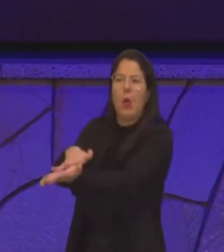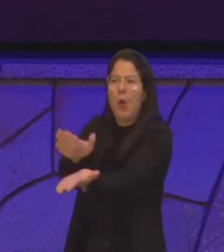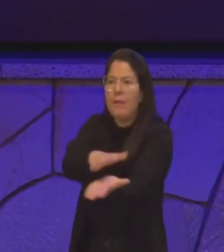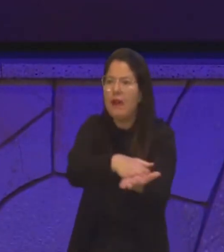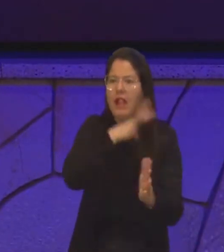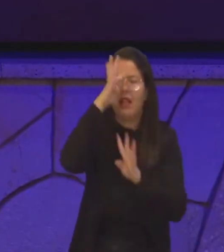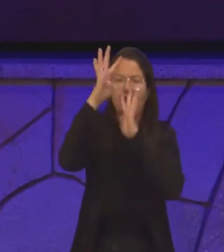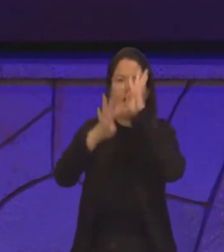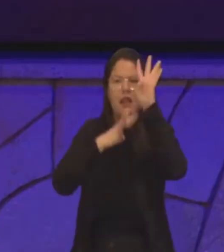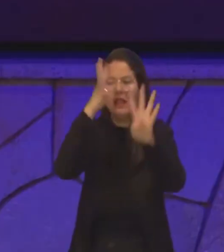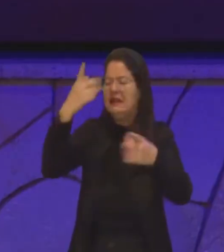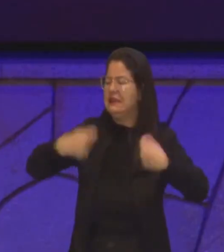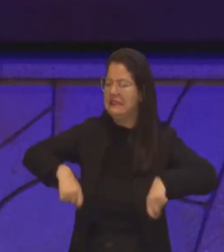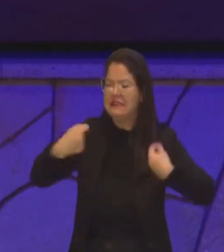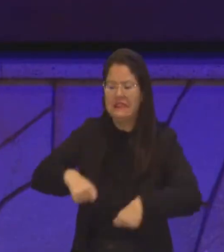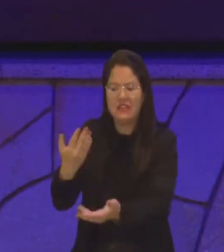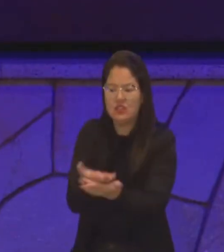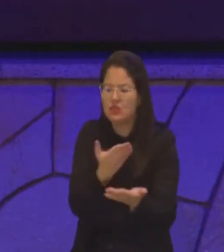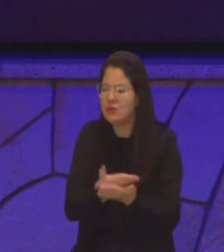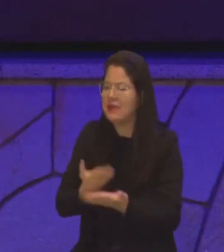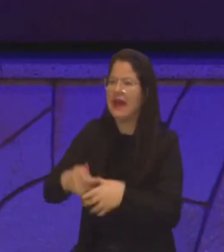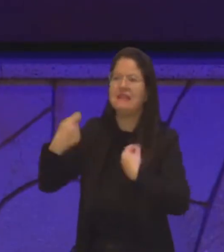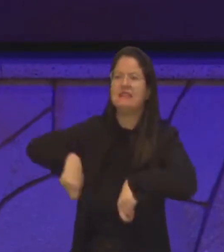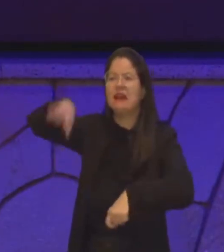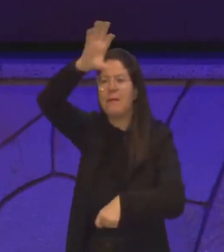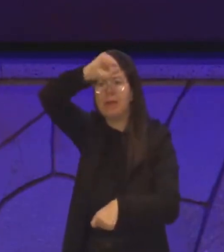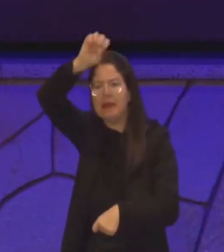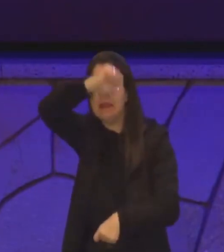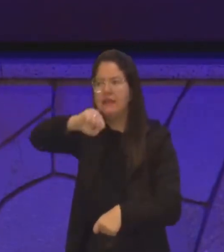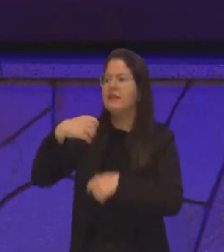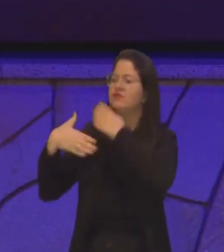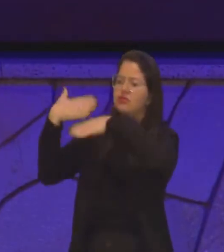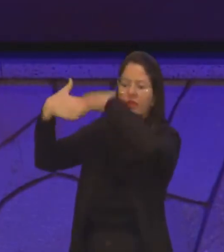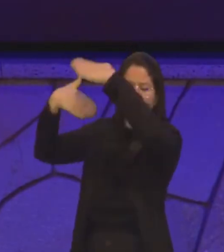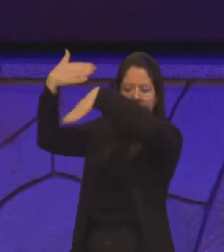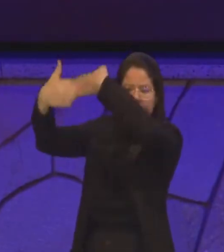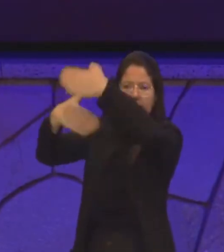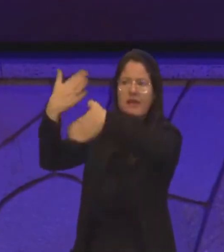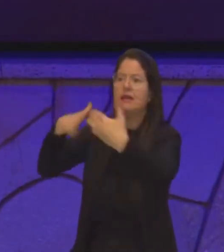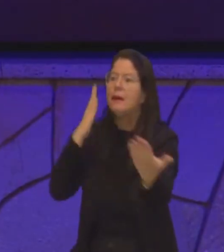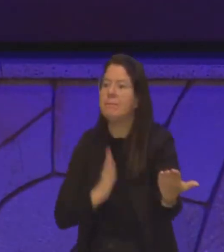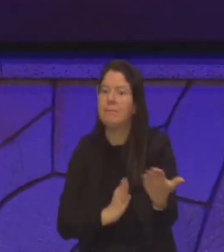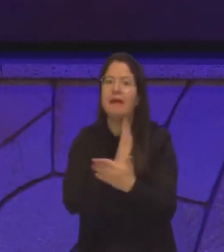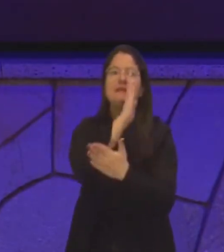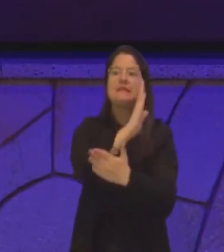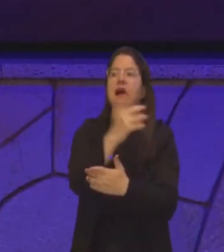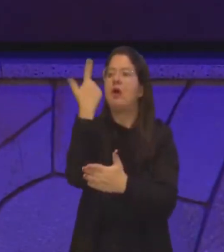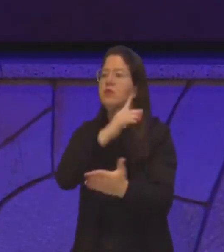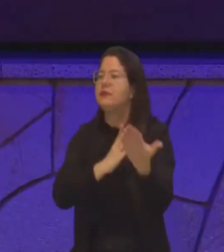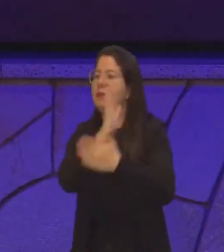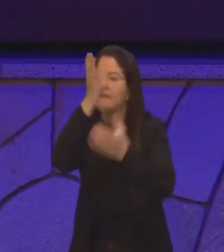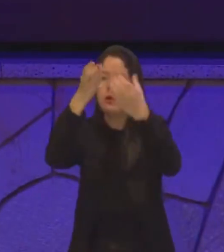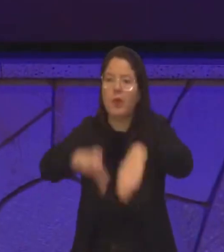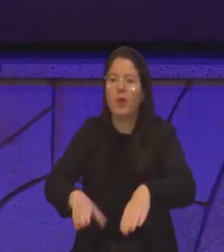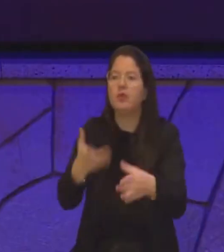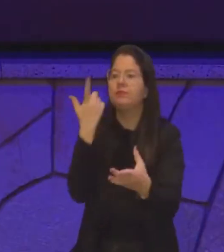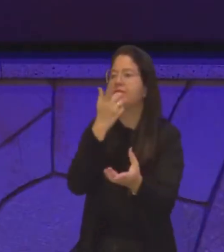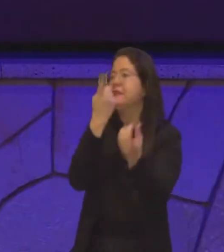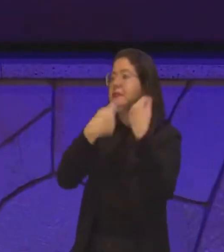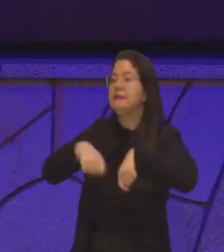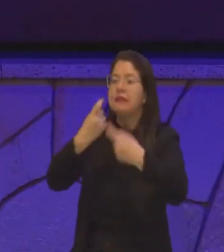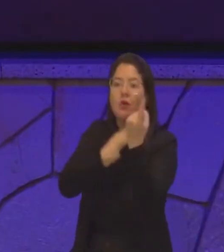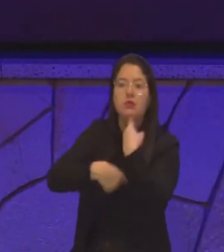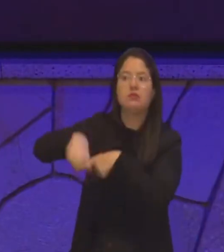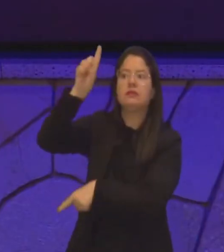exagerada, necessidade de estudar, de aprender, de crescer, de passar, de ser aprovado, de prosperar,